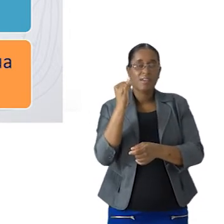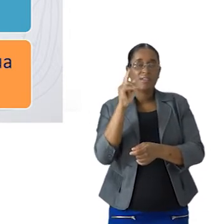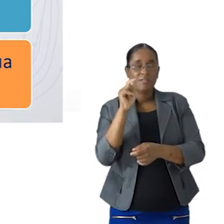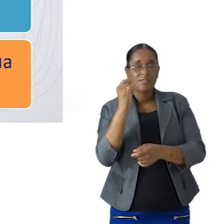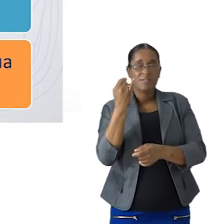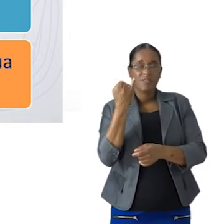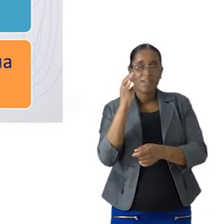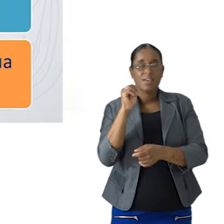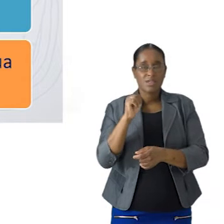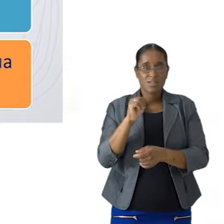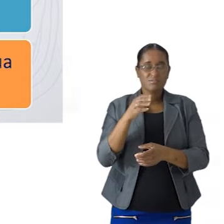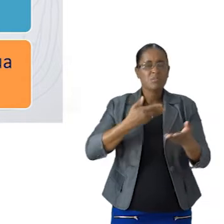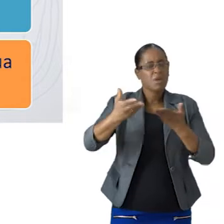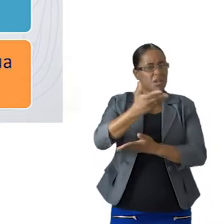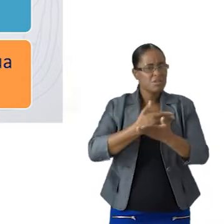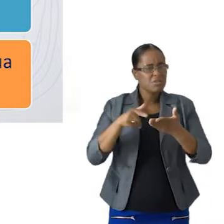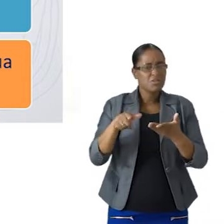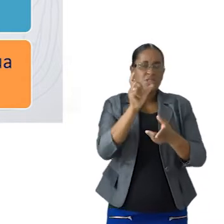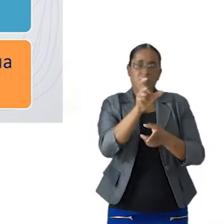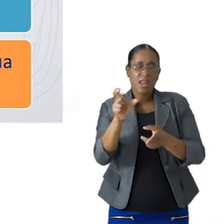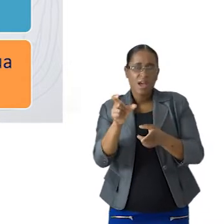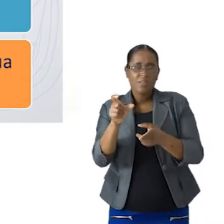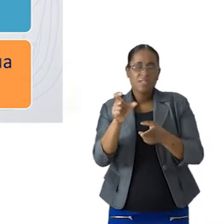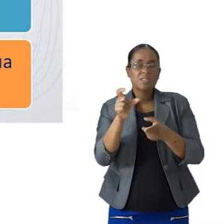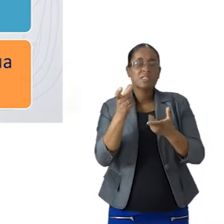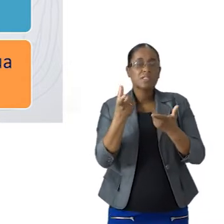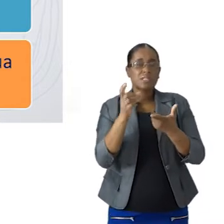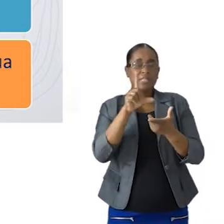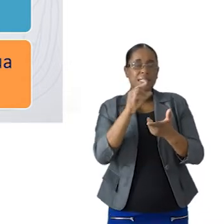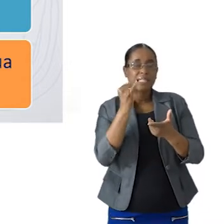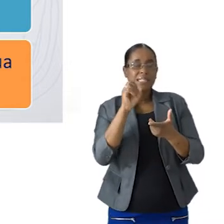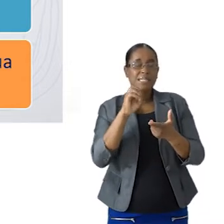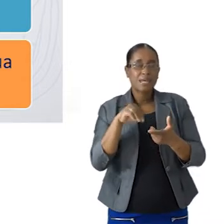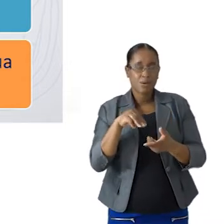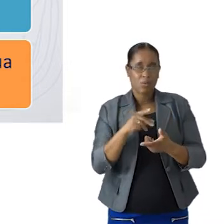as palavras que ligam. Estamos a falar das